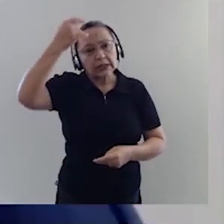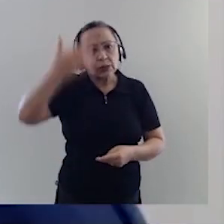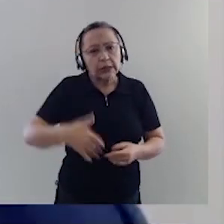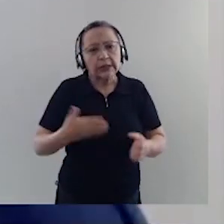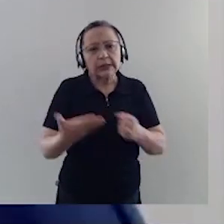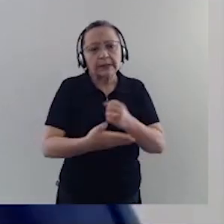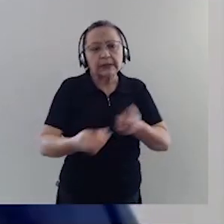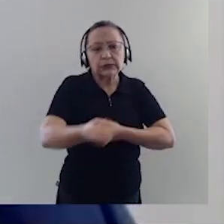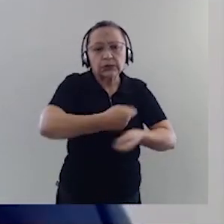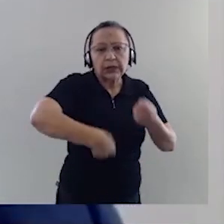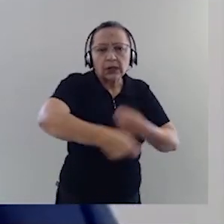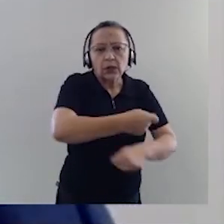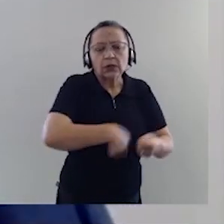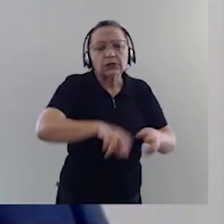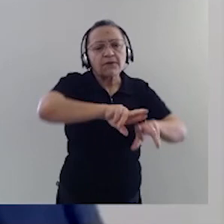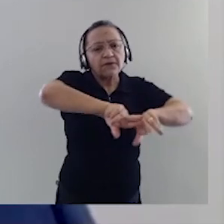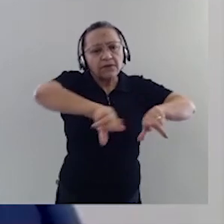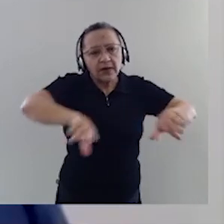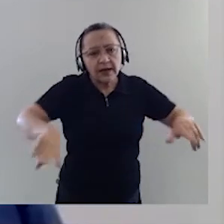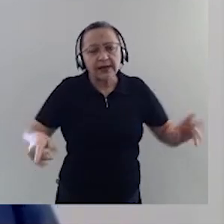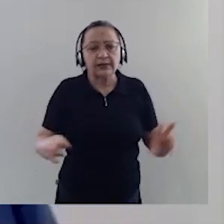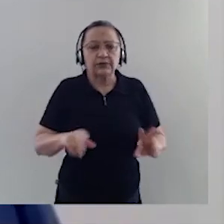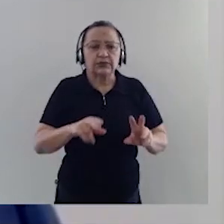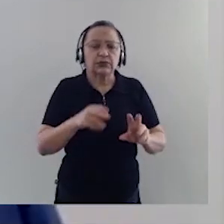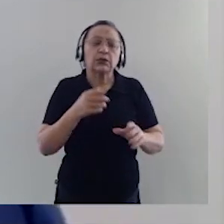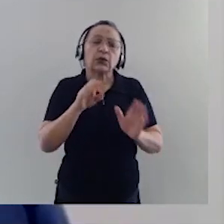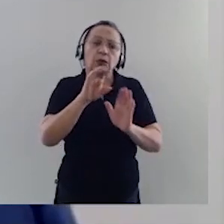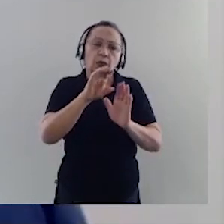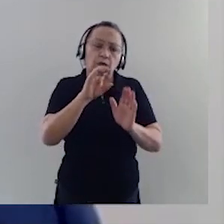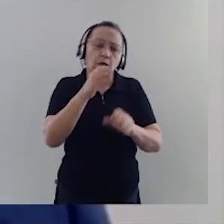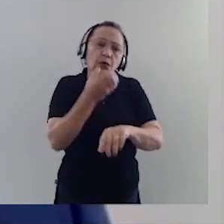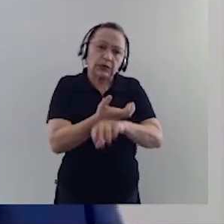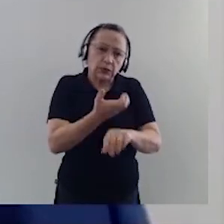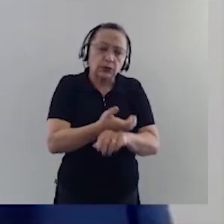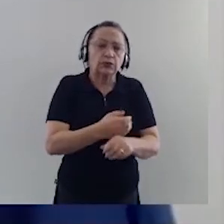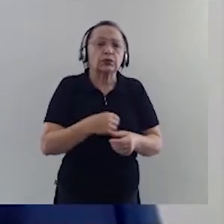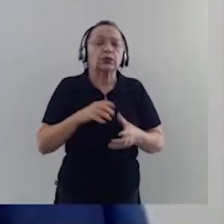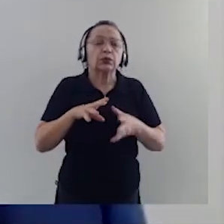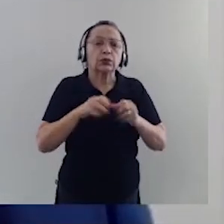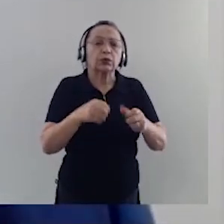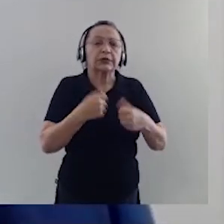negócio, todas elas precisam ser contextualizadas